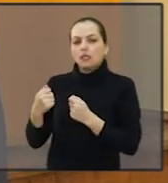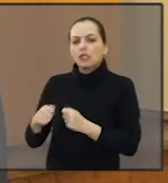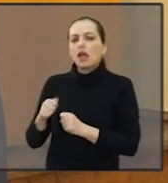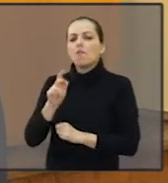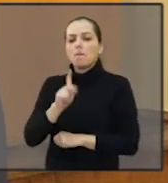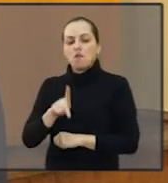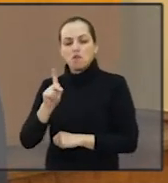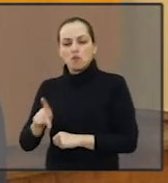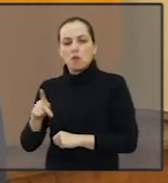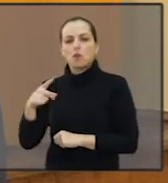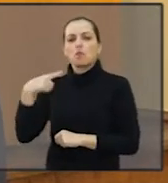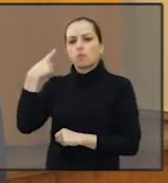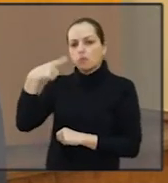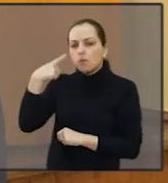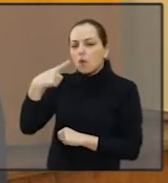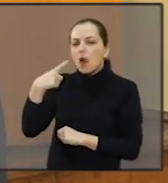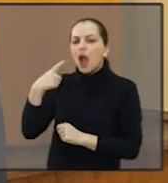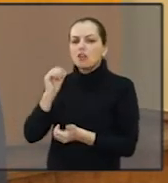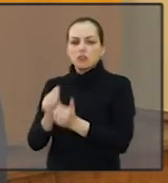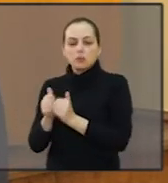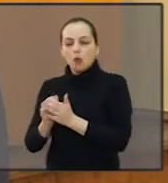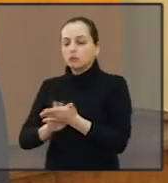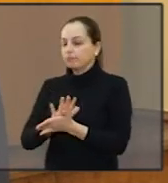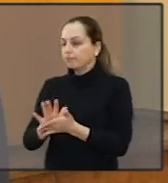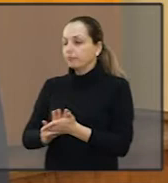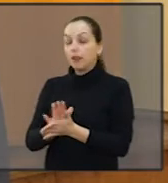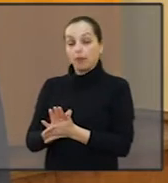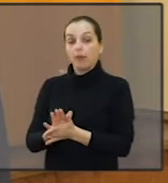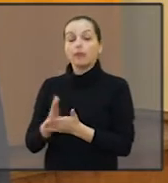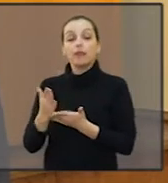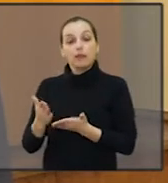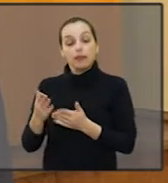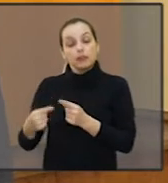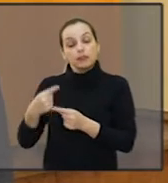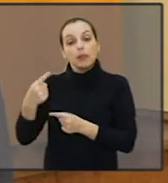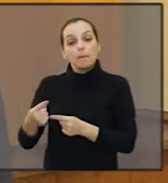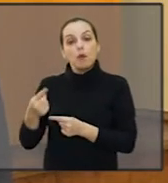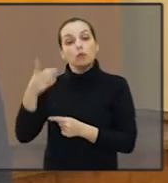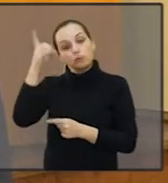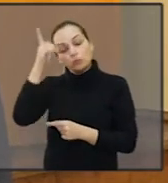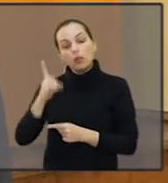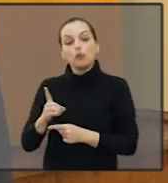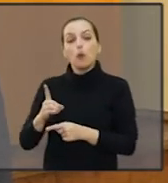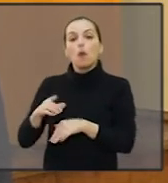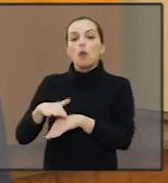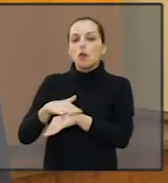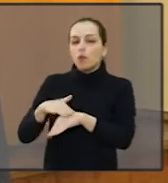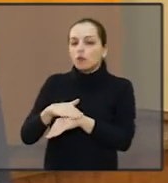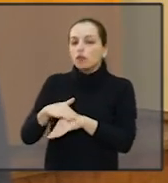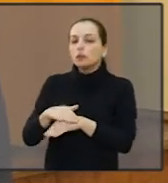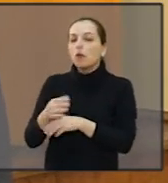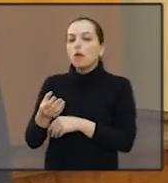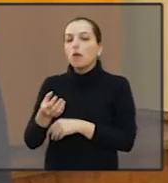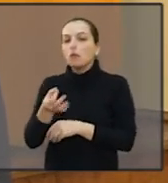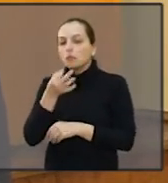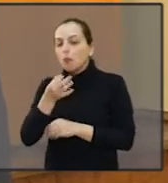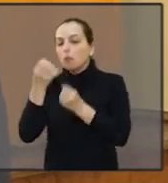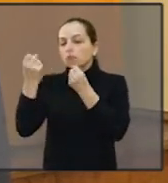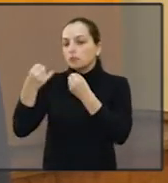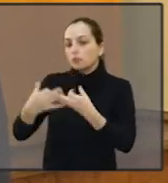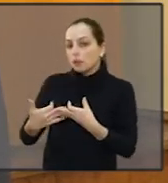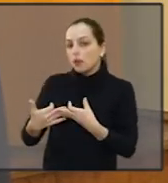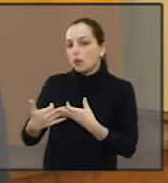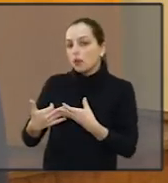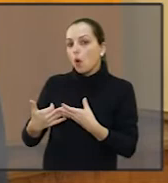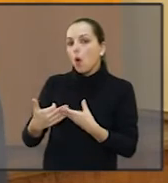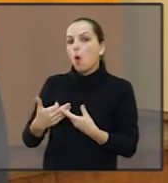ser professora, tinha que ser advogada, menos jogar bola. E aí o diretor conversou, fez a proposta, e meu pai não, e aí depois ele